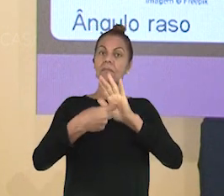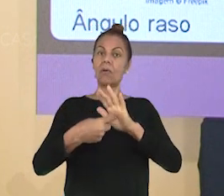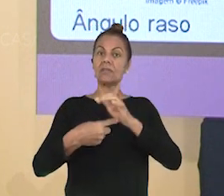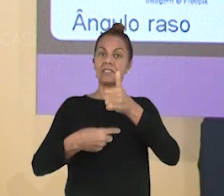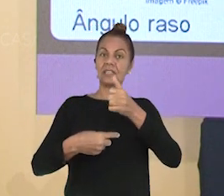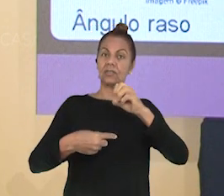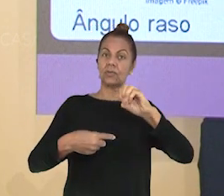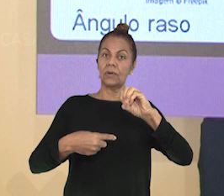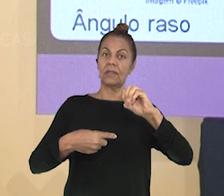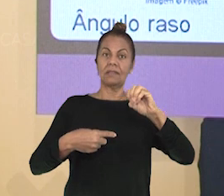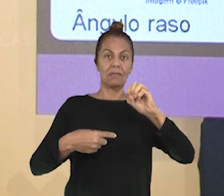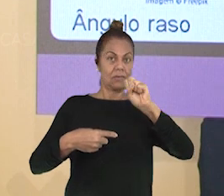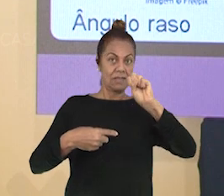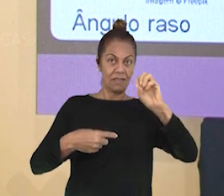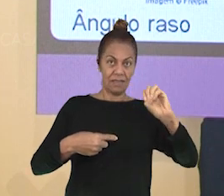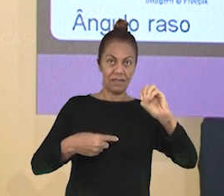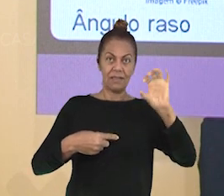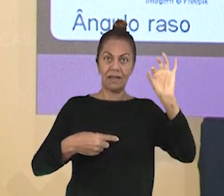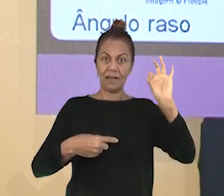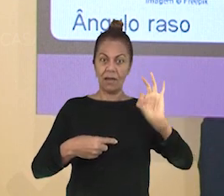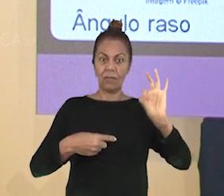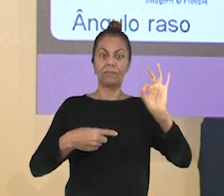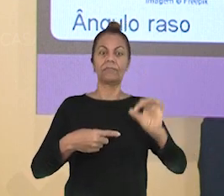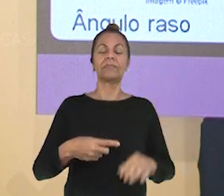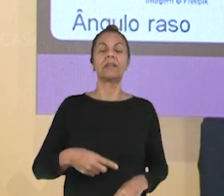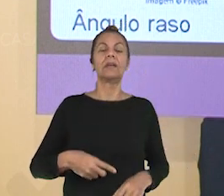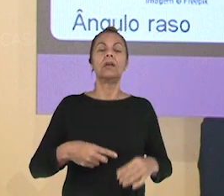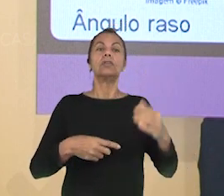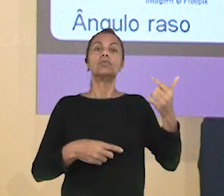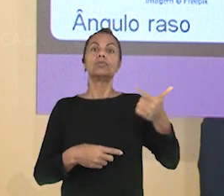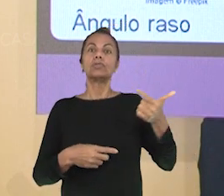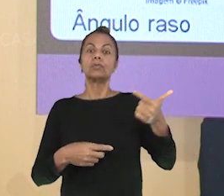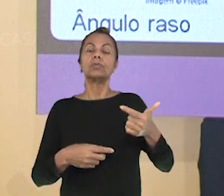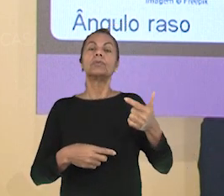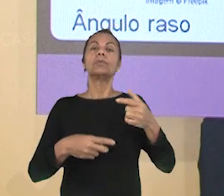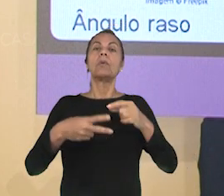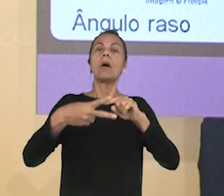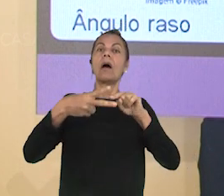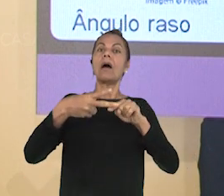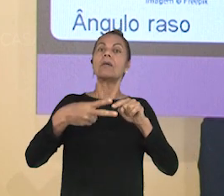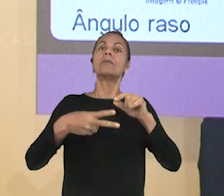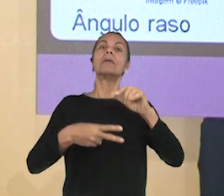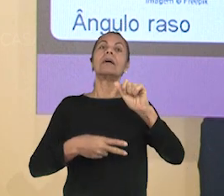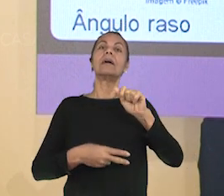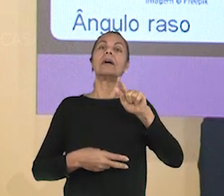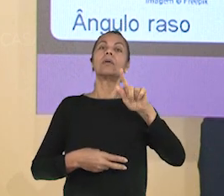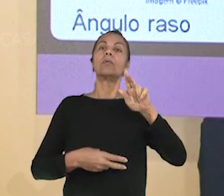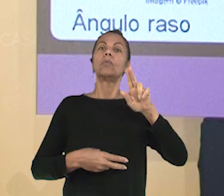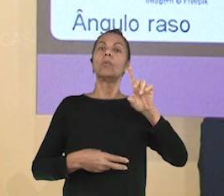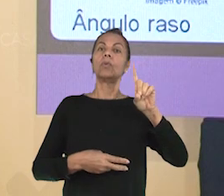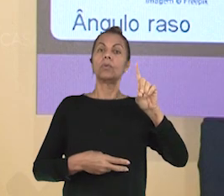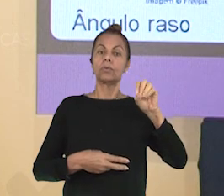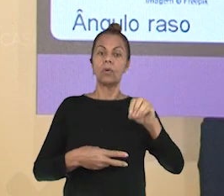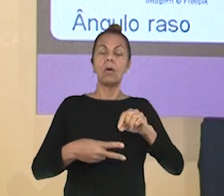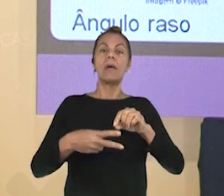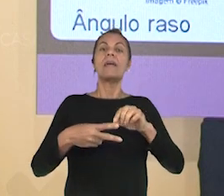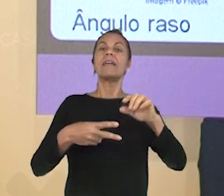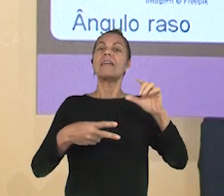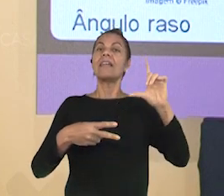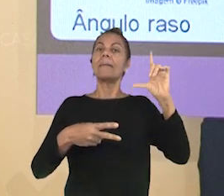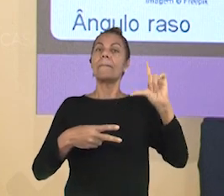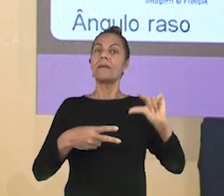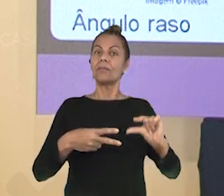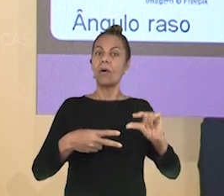180 graus. No segundo relógio, nós temos um ângulo agudo, já que ele é menor que 90